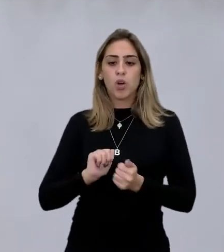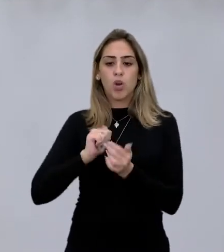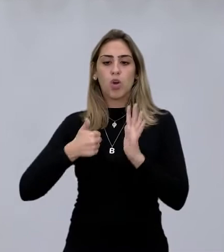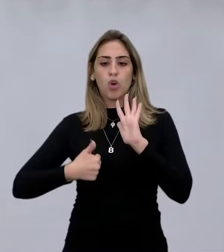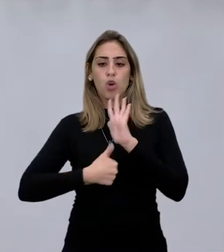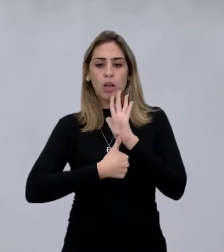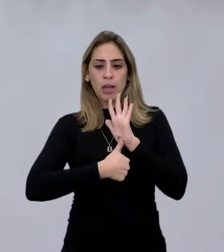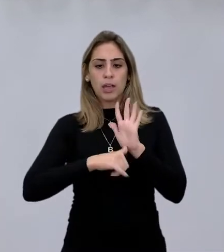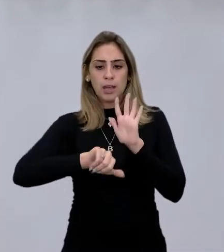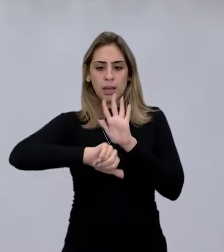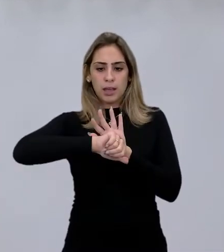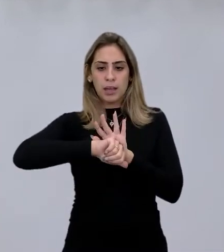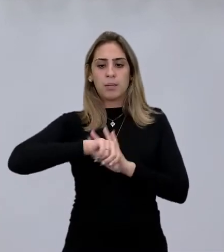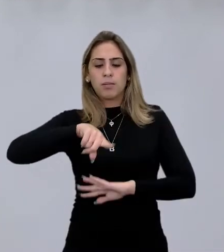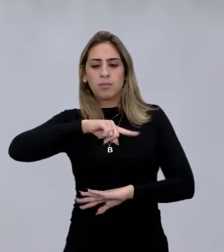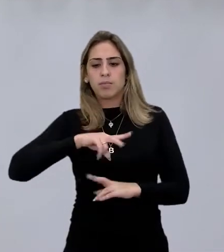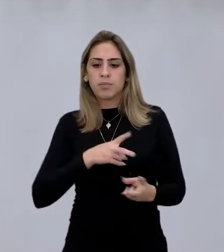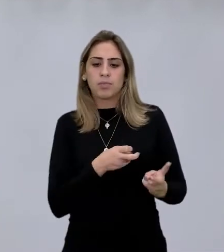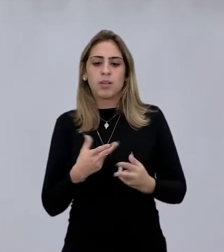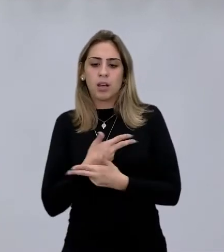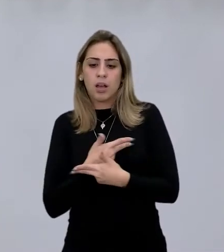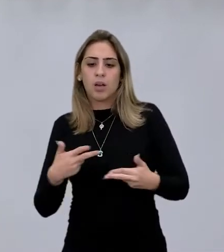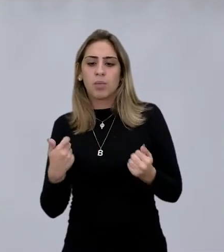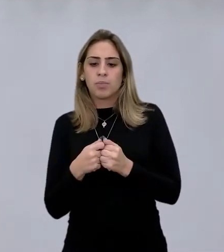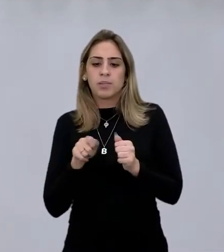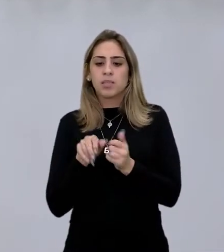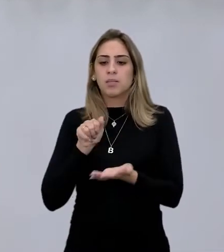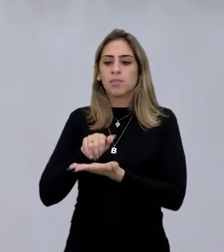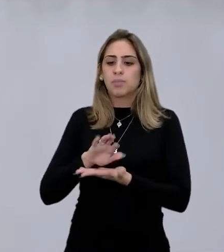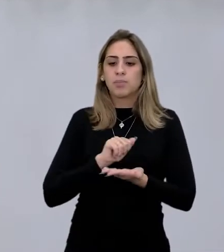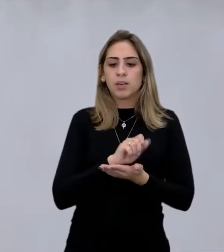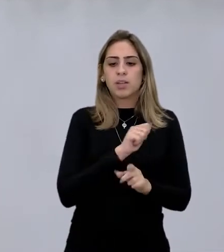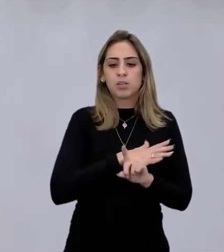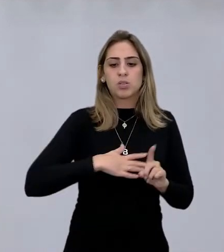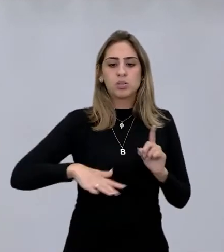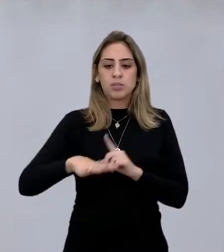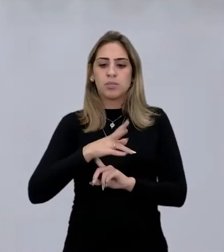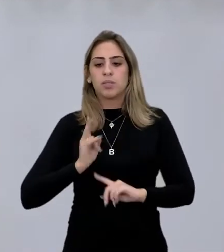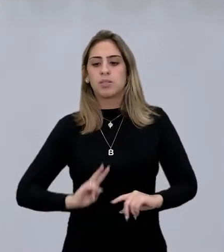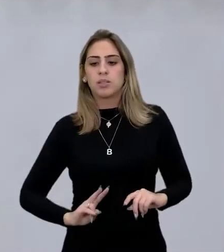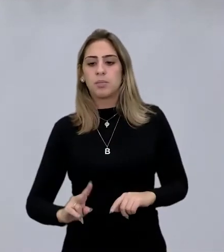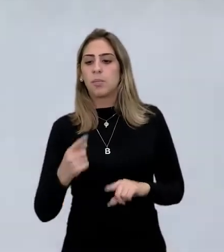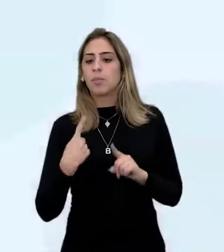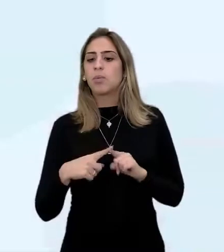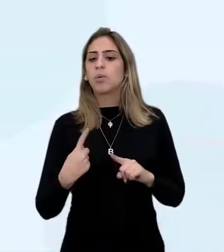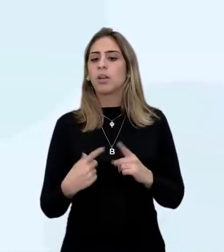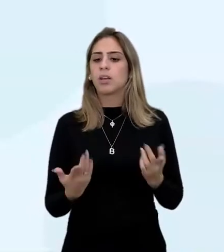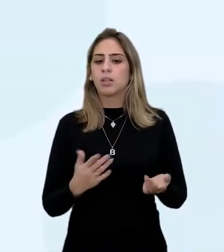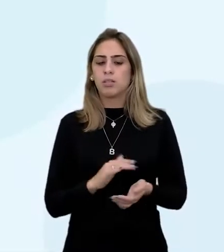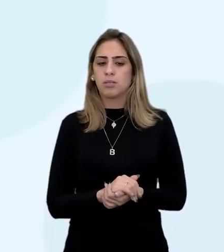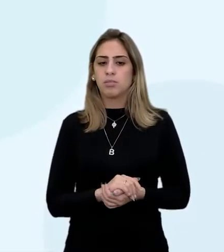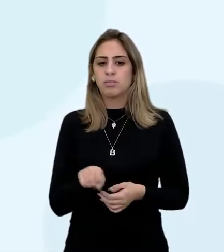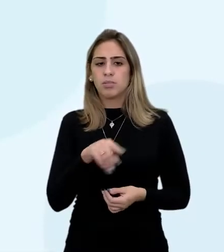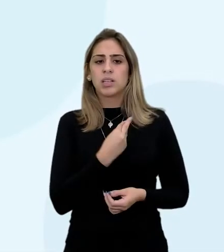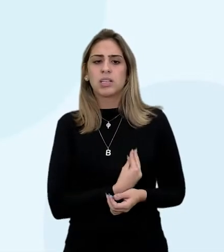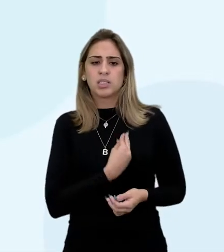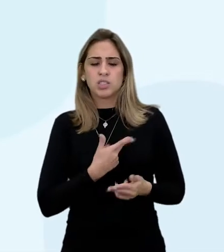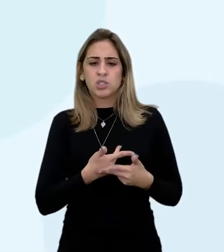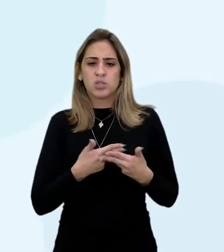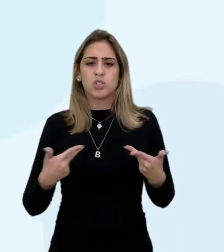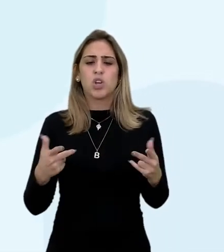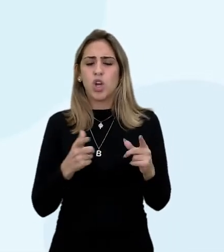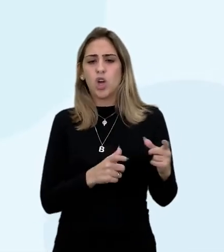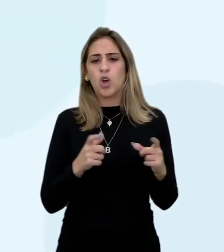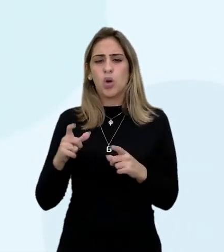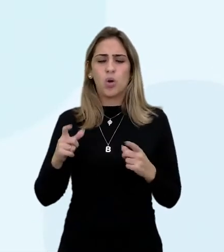crime, eles são concebidos como algo que devem ser eliminados da sociedade sempre. Por quê? Porque existem casos